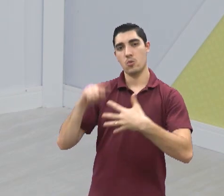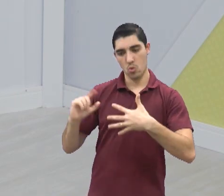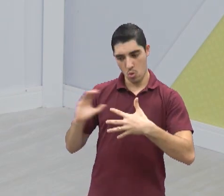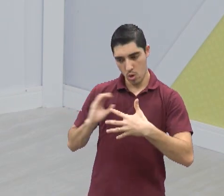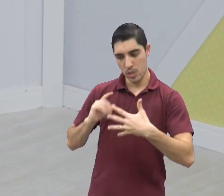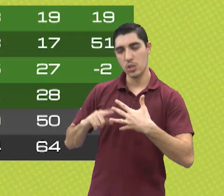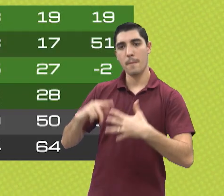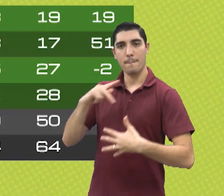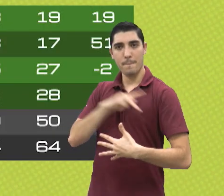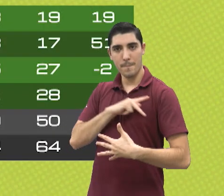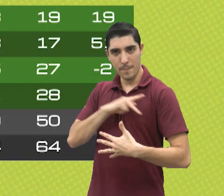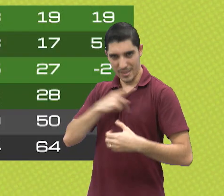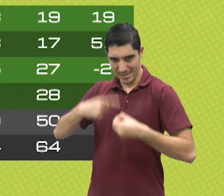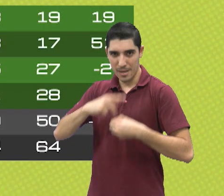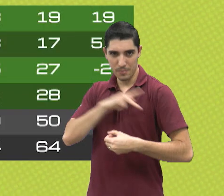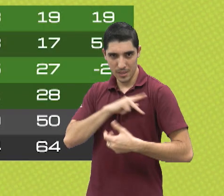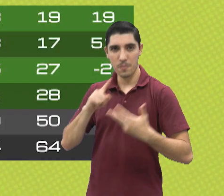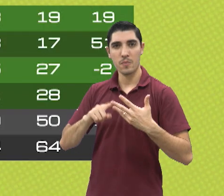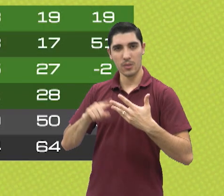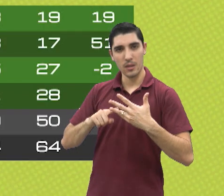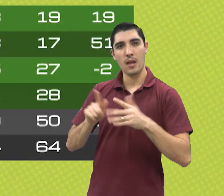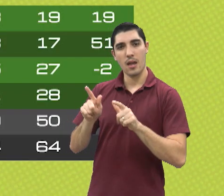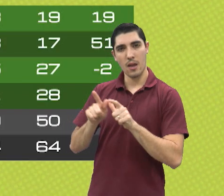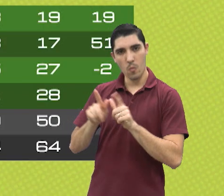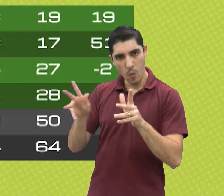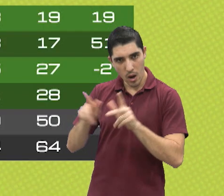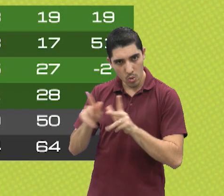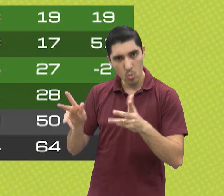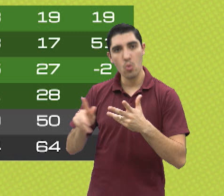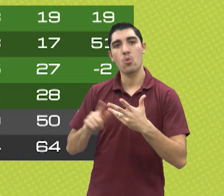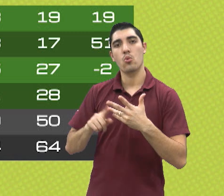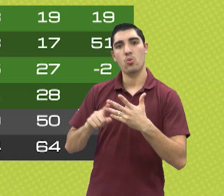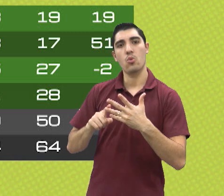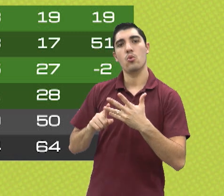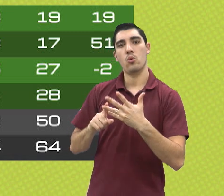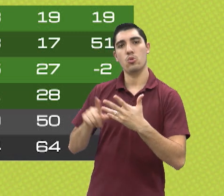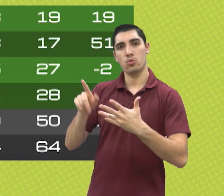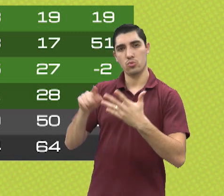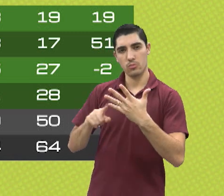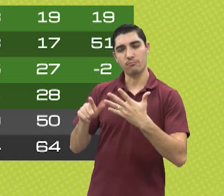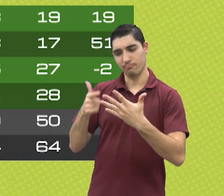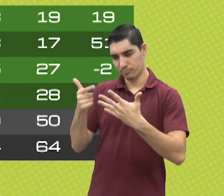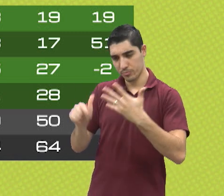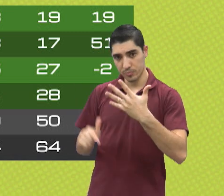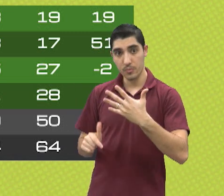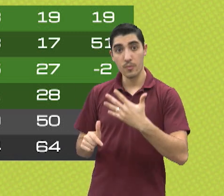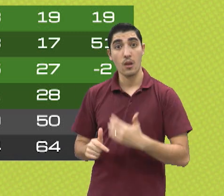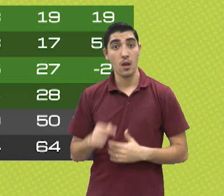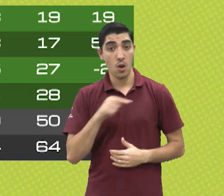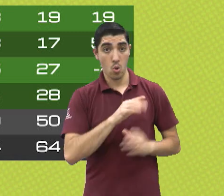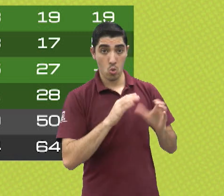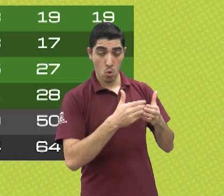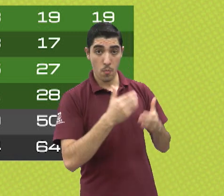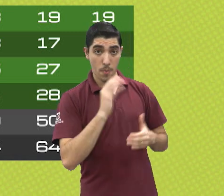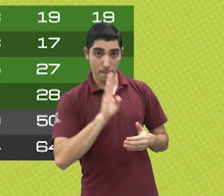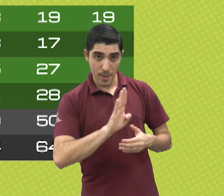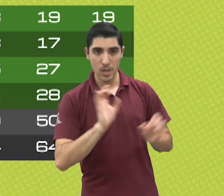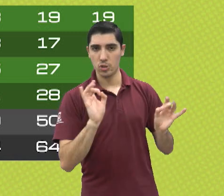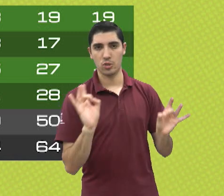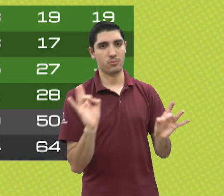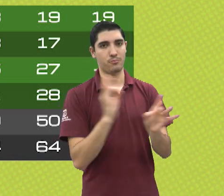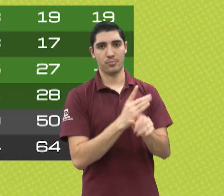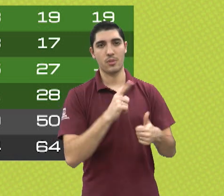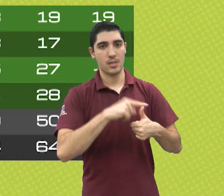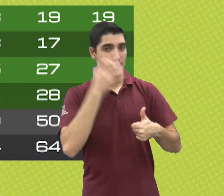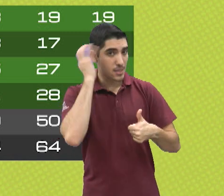Pinda, ABB, Uimpro e Impacto Futsal. No grupo B já está definido, todo mundo já fez 10 jogos, a classificação já está definida. Santo